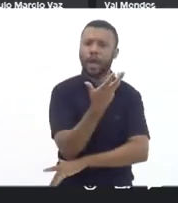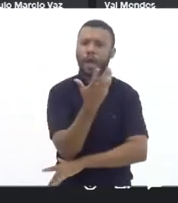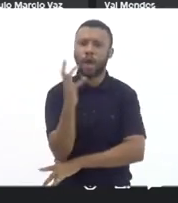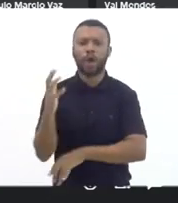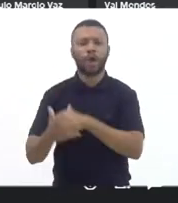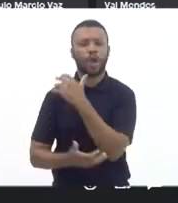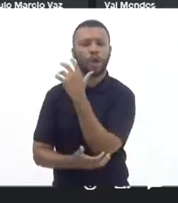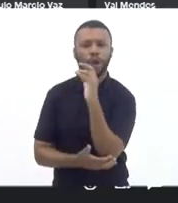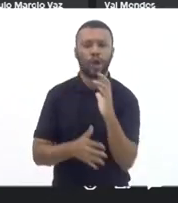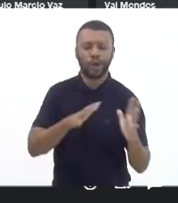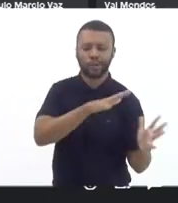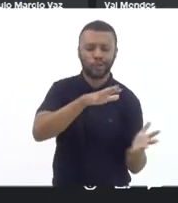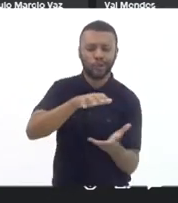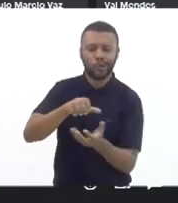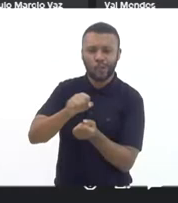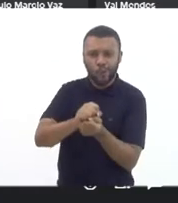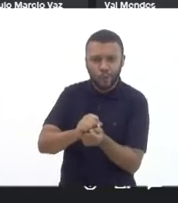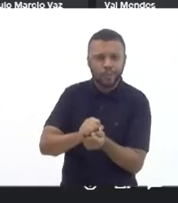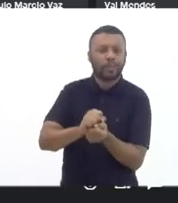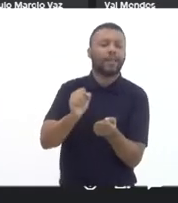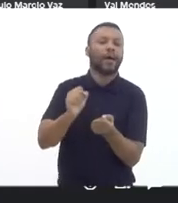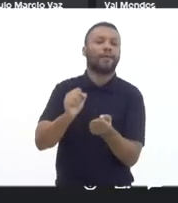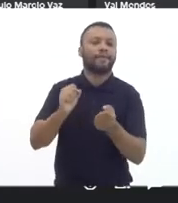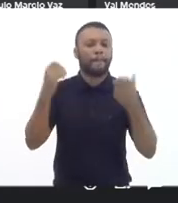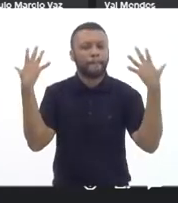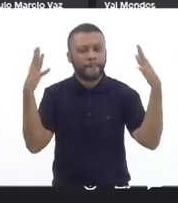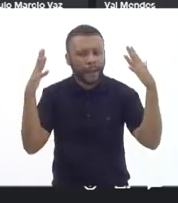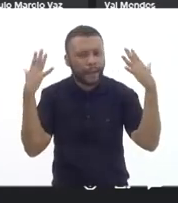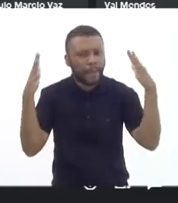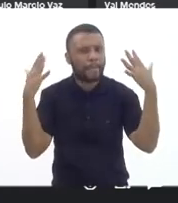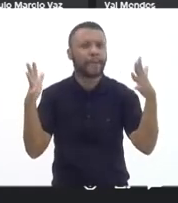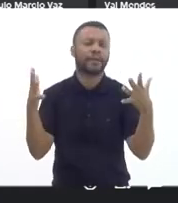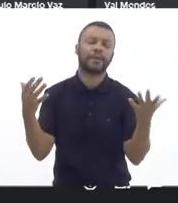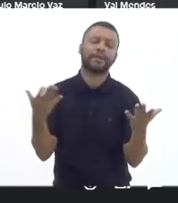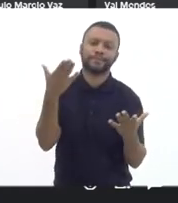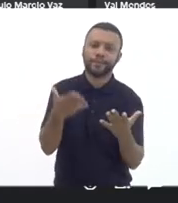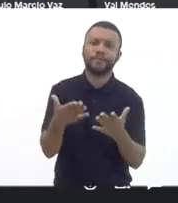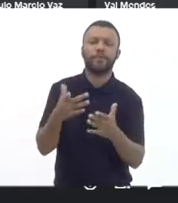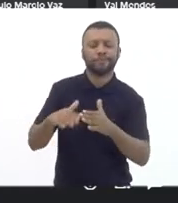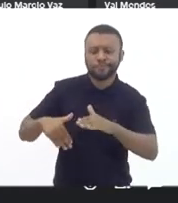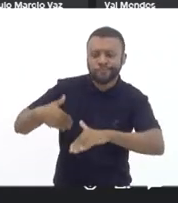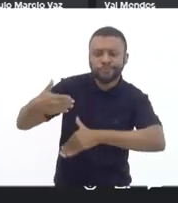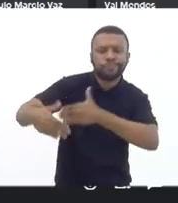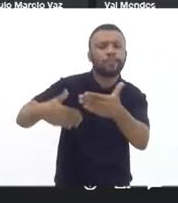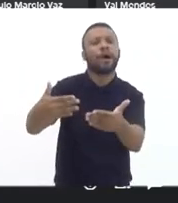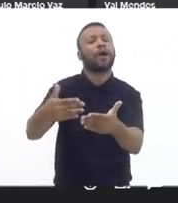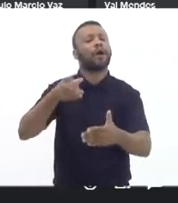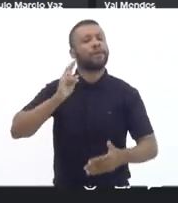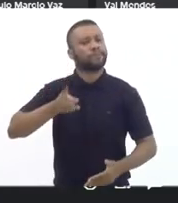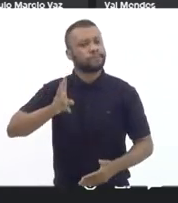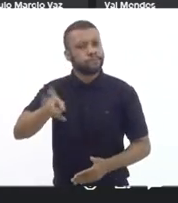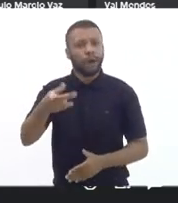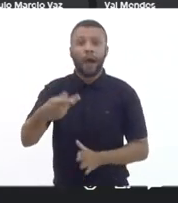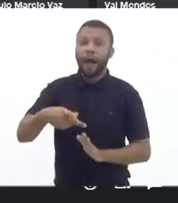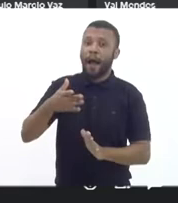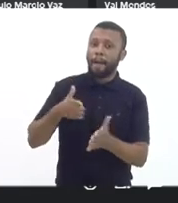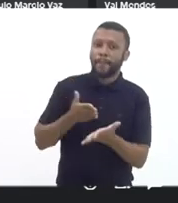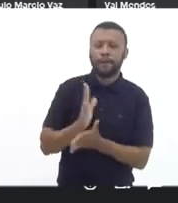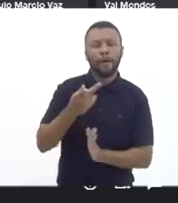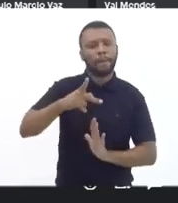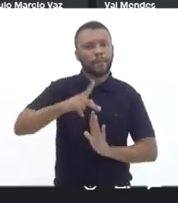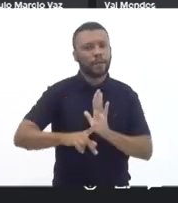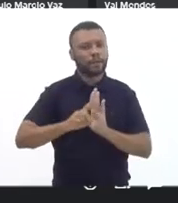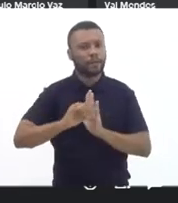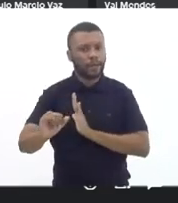todos. Parabéns, Gustavo. Vamos seguir em frente, aprovar os projetos e nos articularmos com os governos e com